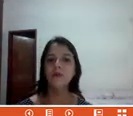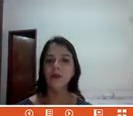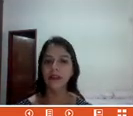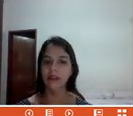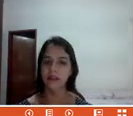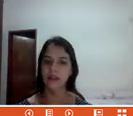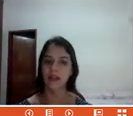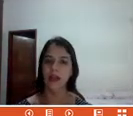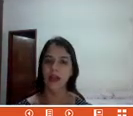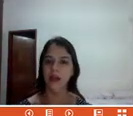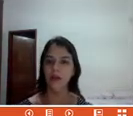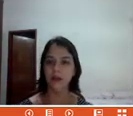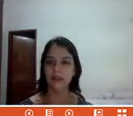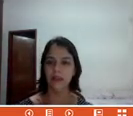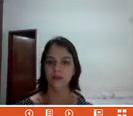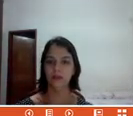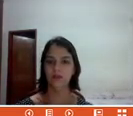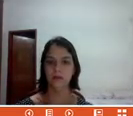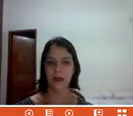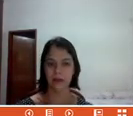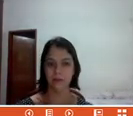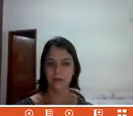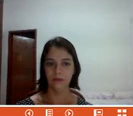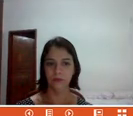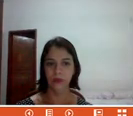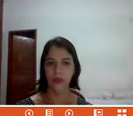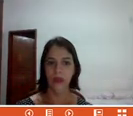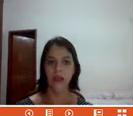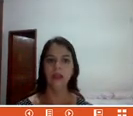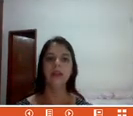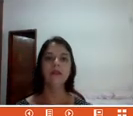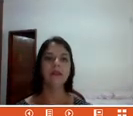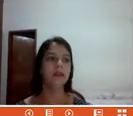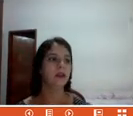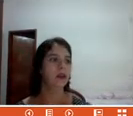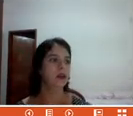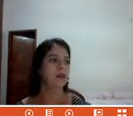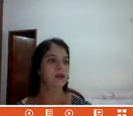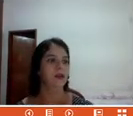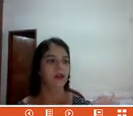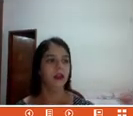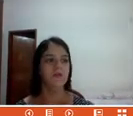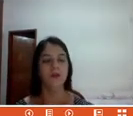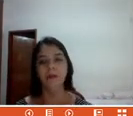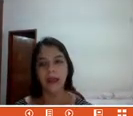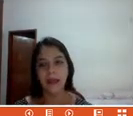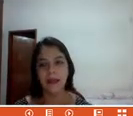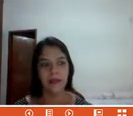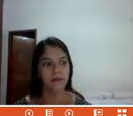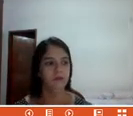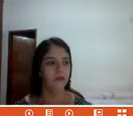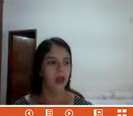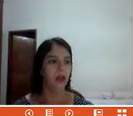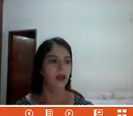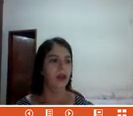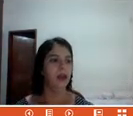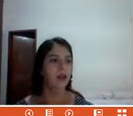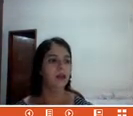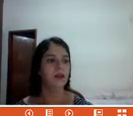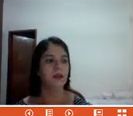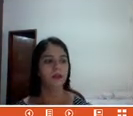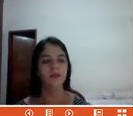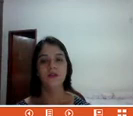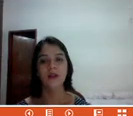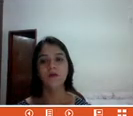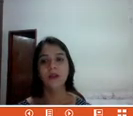conquistas importantes é do acesso à informação. Então, assim, em uma palestra,